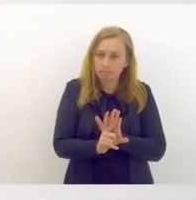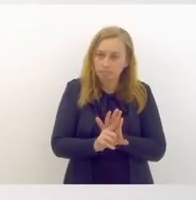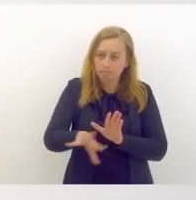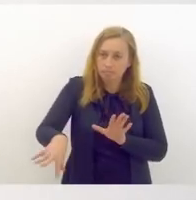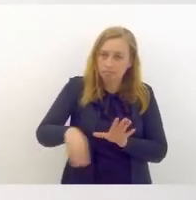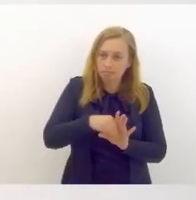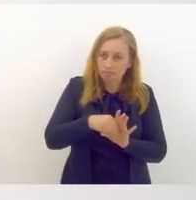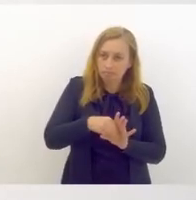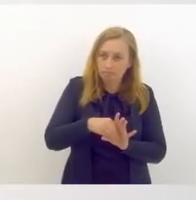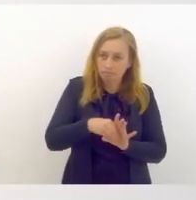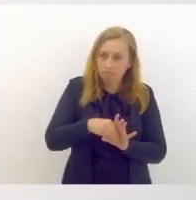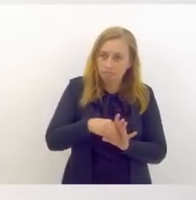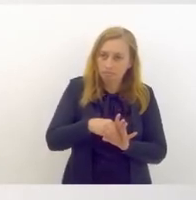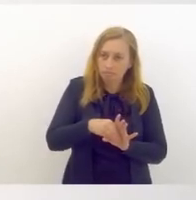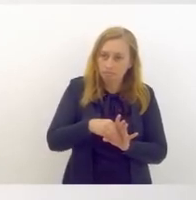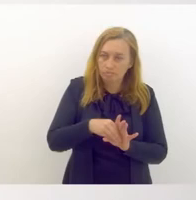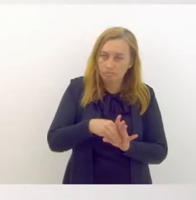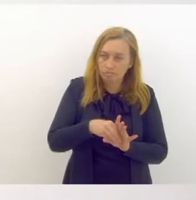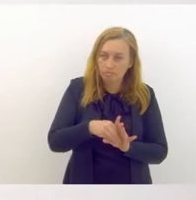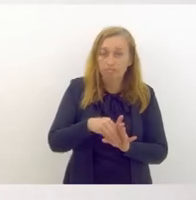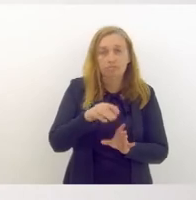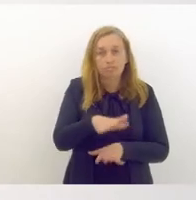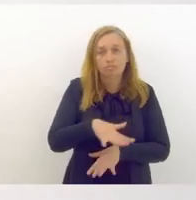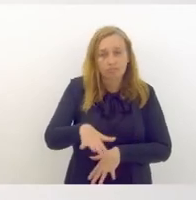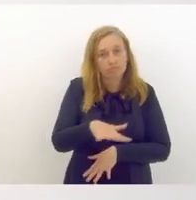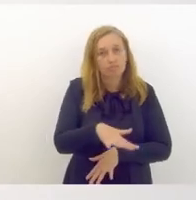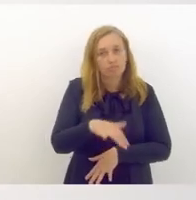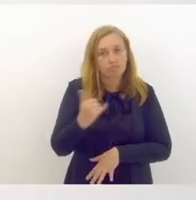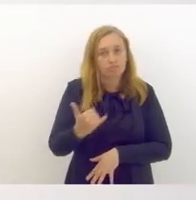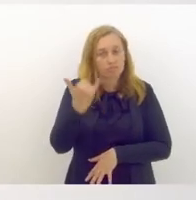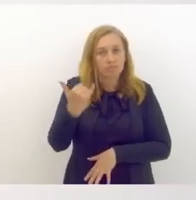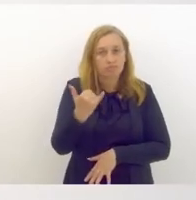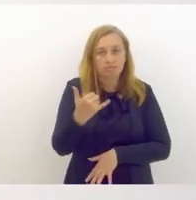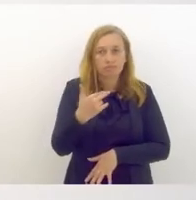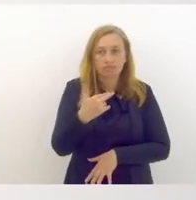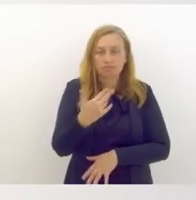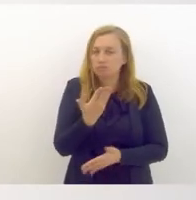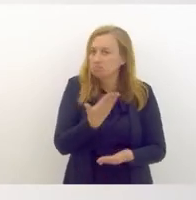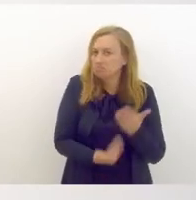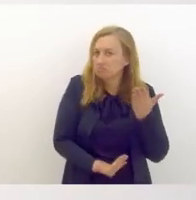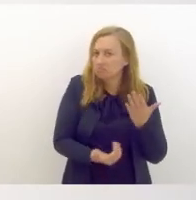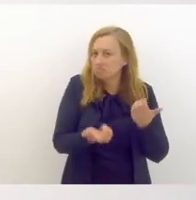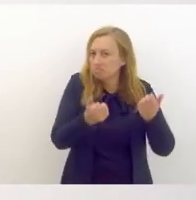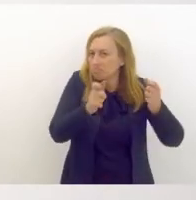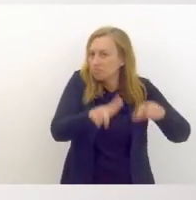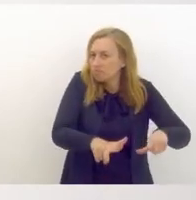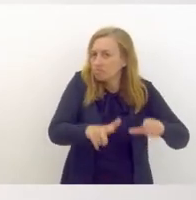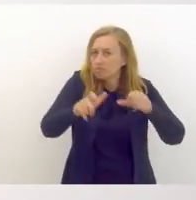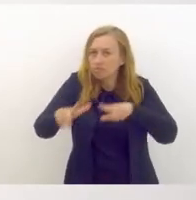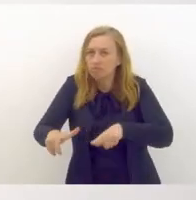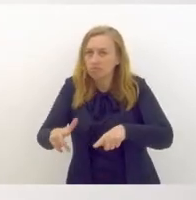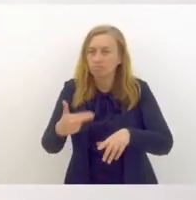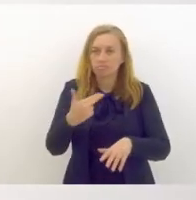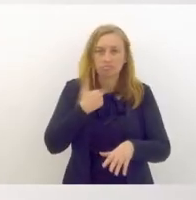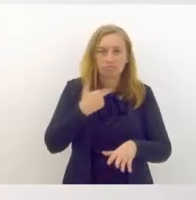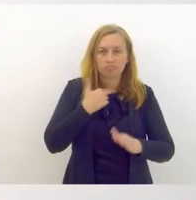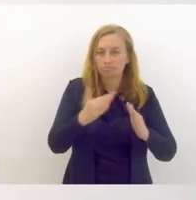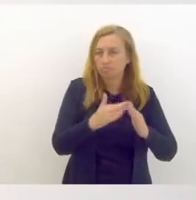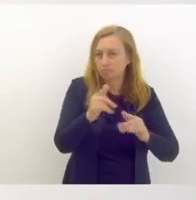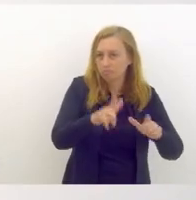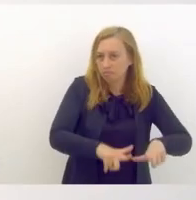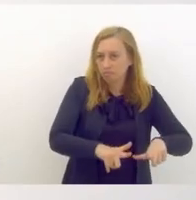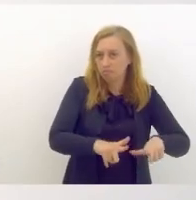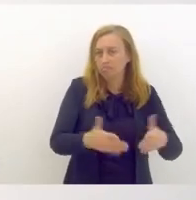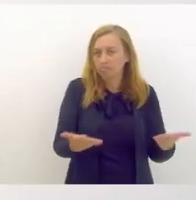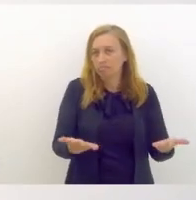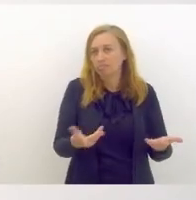agregadas à faixa, tá? E são áreas não edificantes, em que a pessoa não perde a propriedade, ela apenas não pode edificar naquela área. E